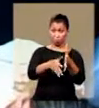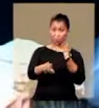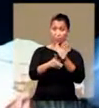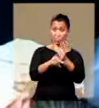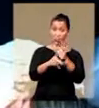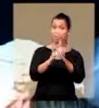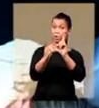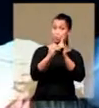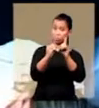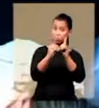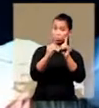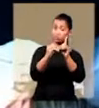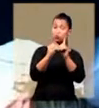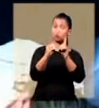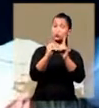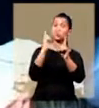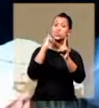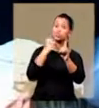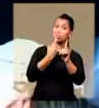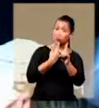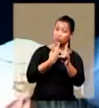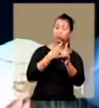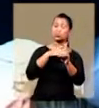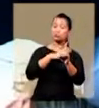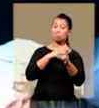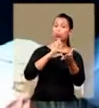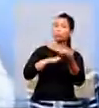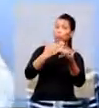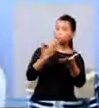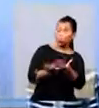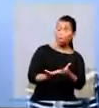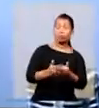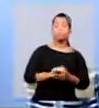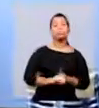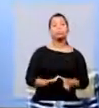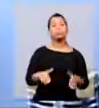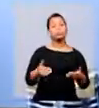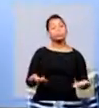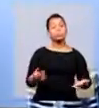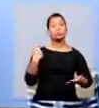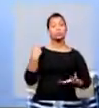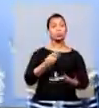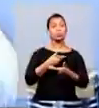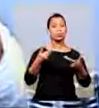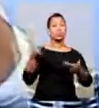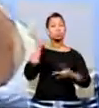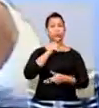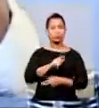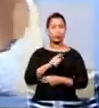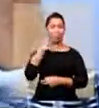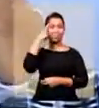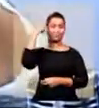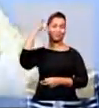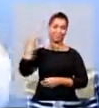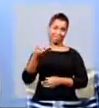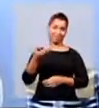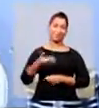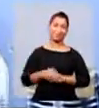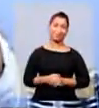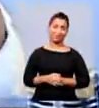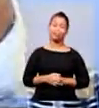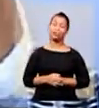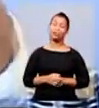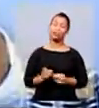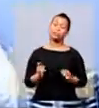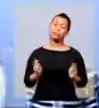habilitado. E isso a gente conseguiria, e a ideia é essa, né? Que eles possam ter esse, sei lá, um ISO, né? Não seria